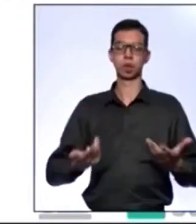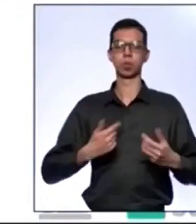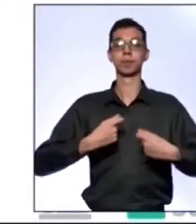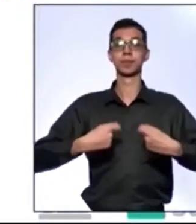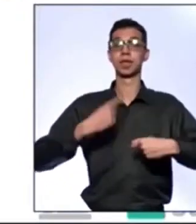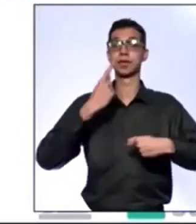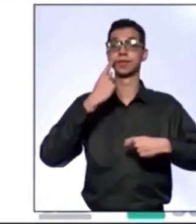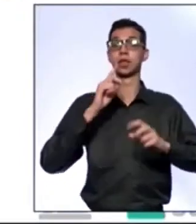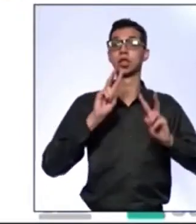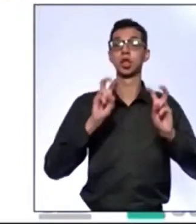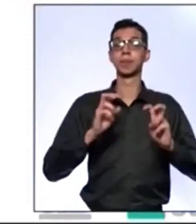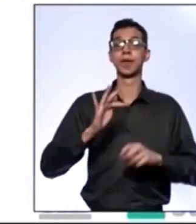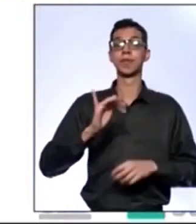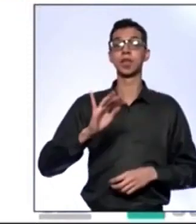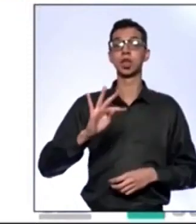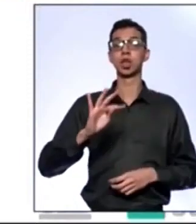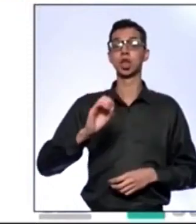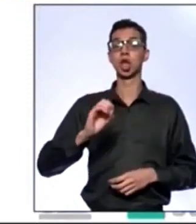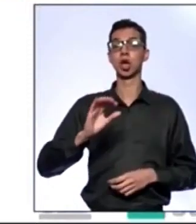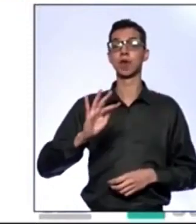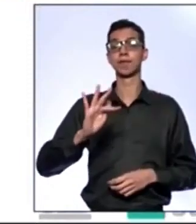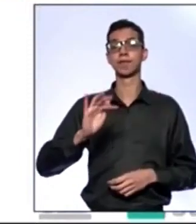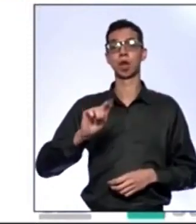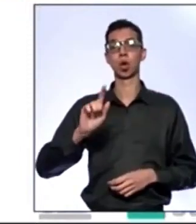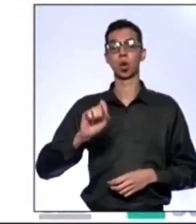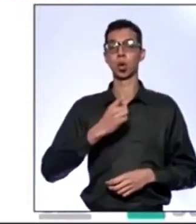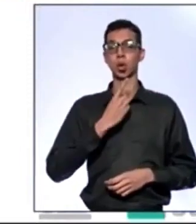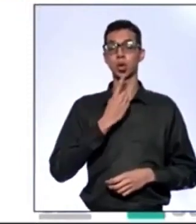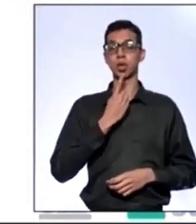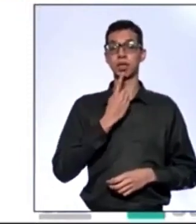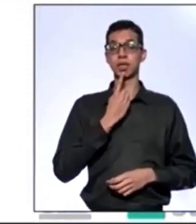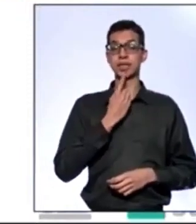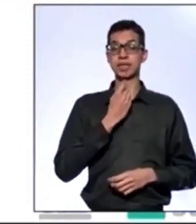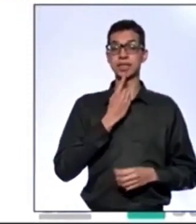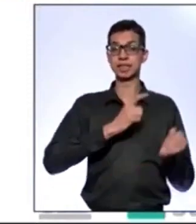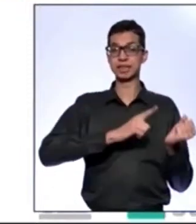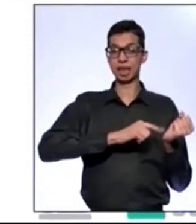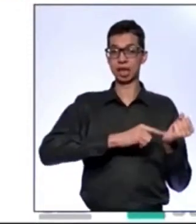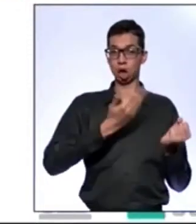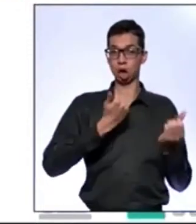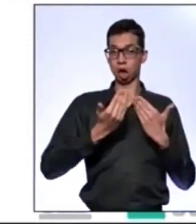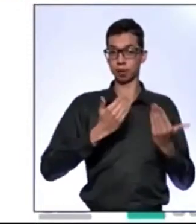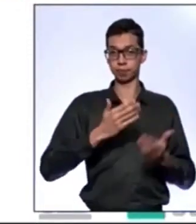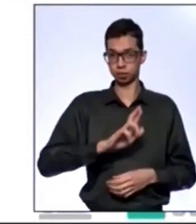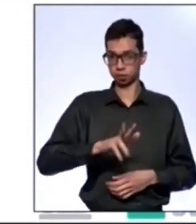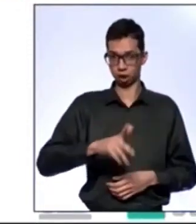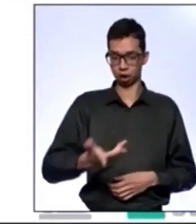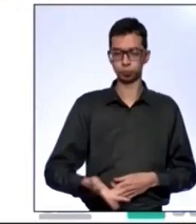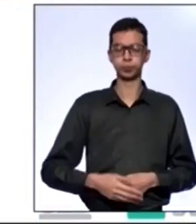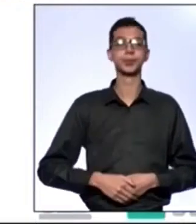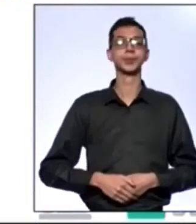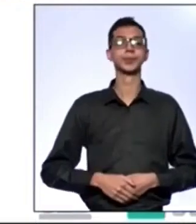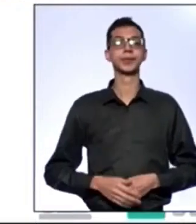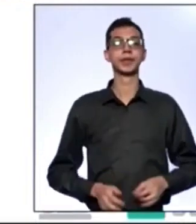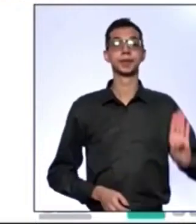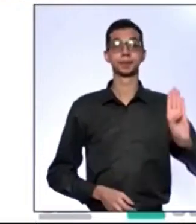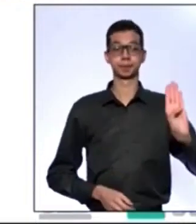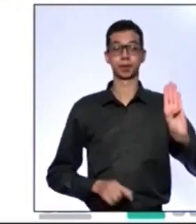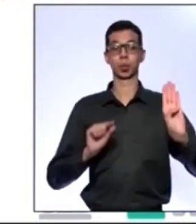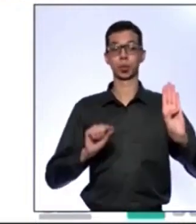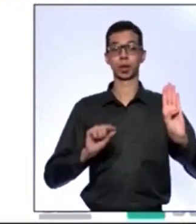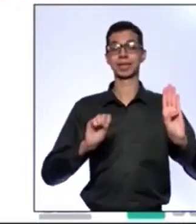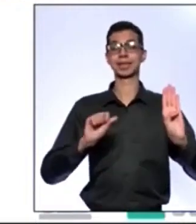planta, então, não. Moscas saprófagas são animais que comem restos, não é